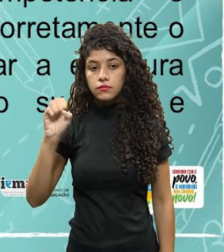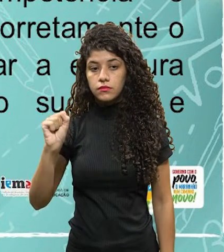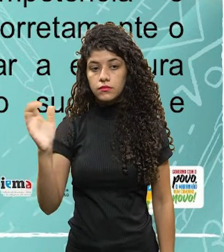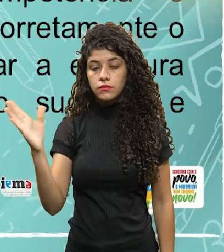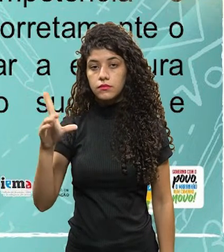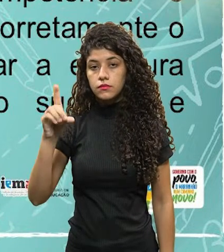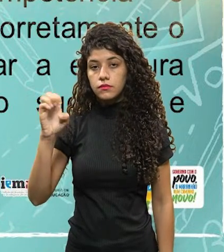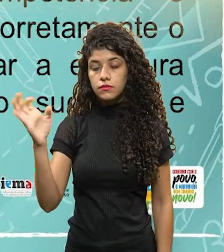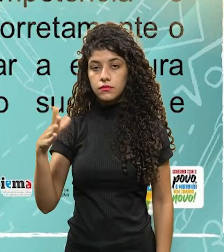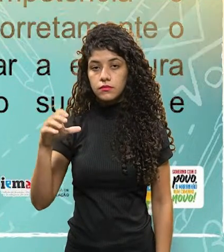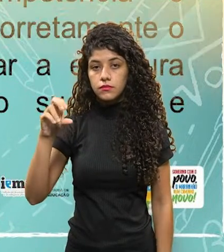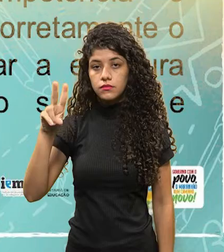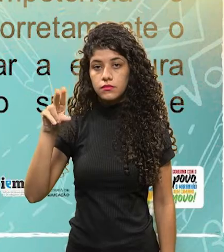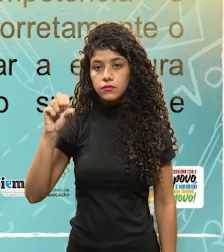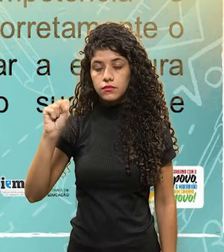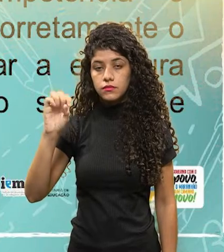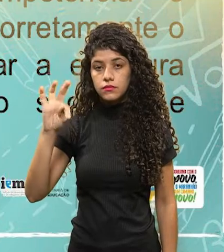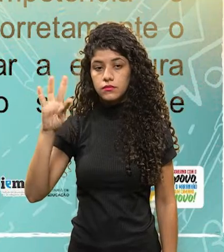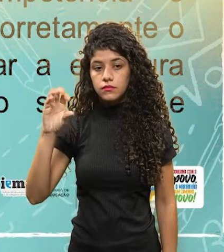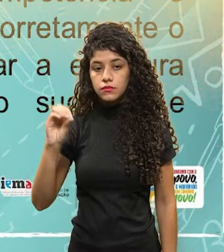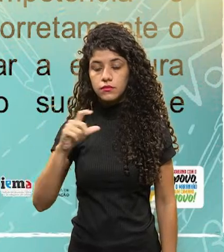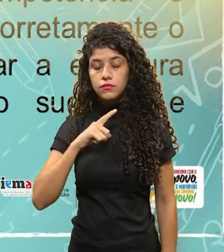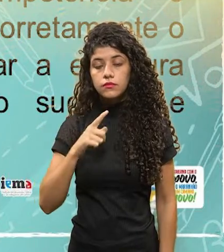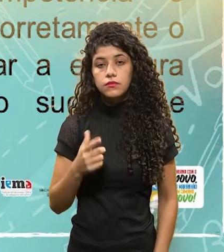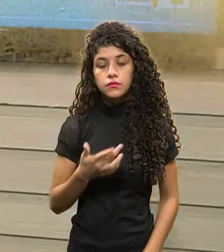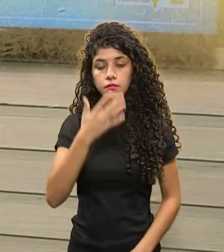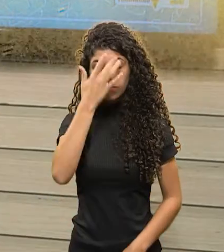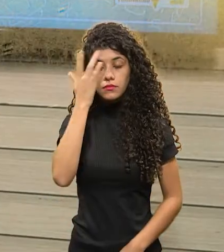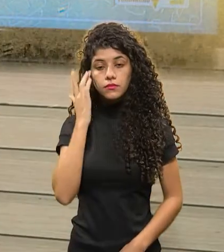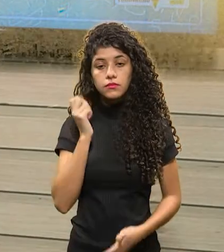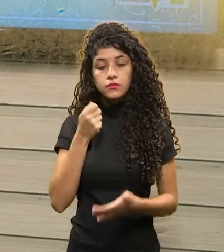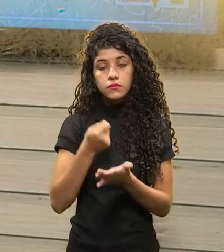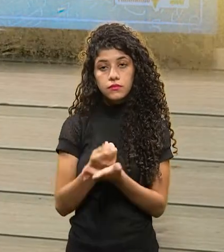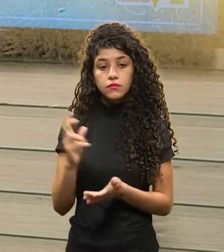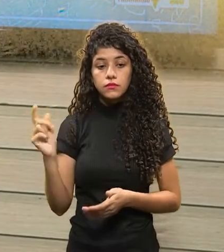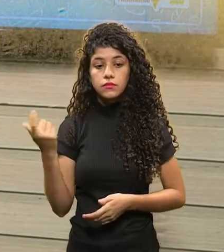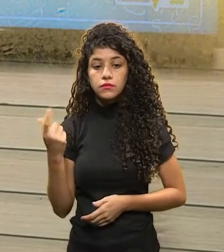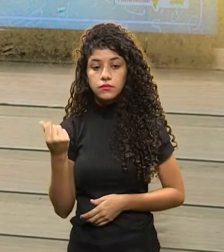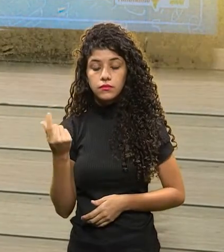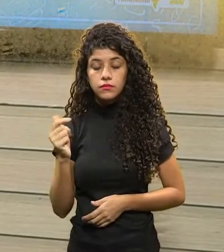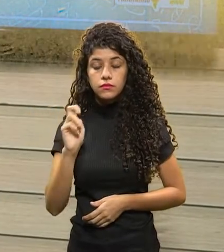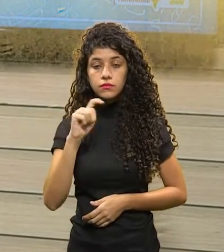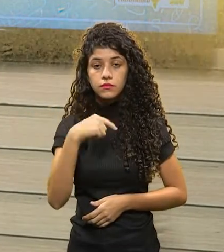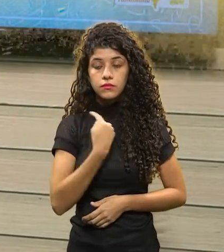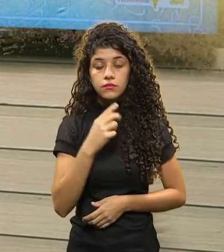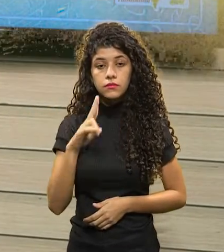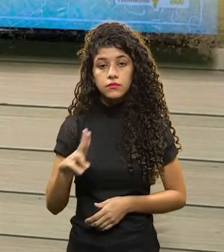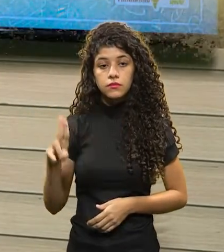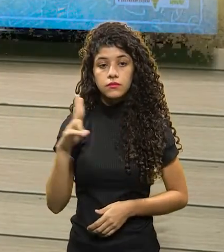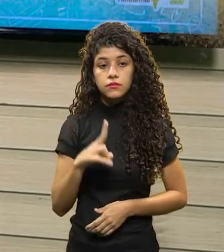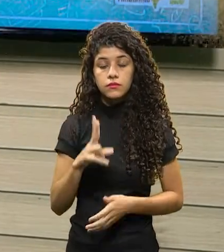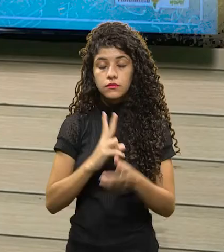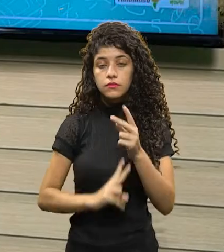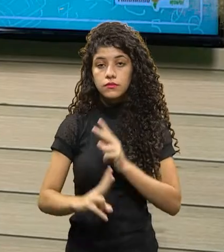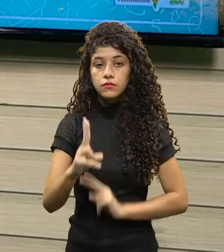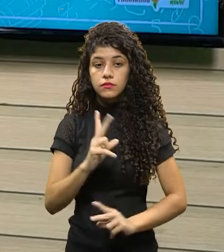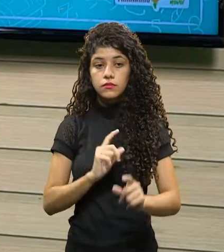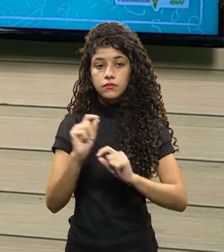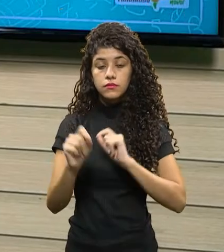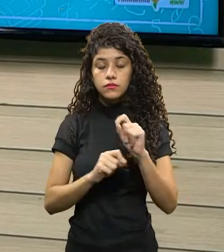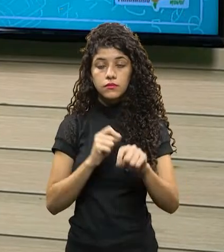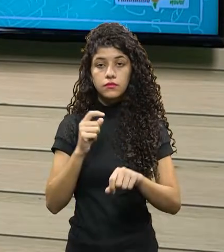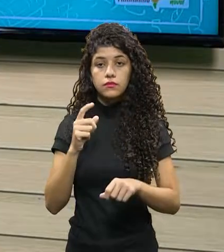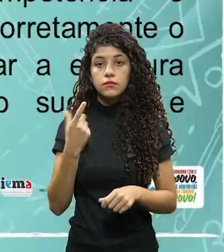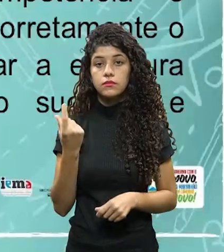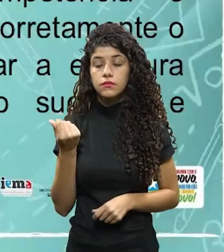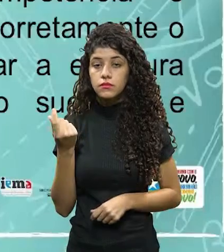questionamento: para quem compra, o custo está vinculado ao preço. Então nós, como consumidores, sempre vinculamos o custo a um preço de um produto